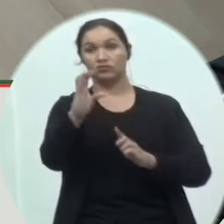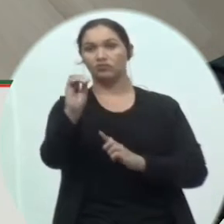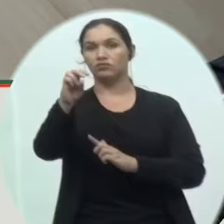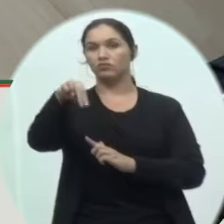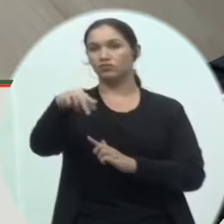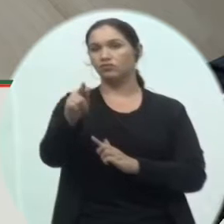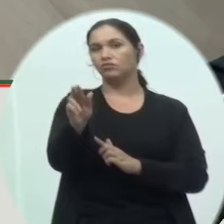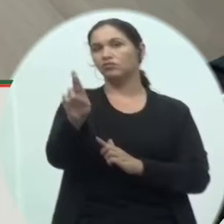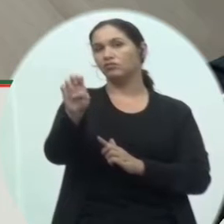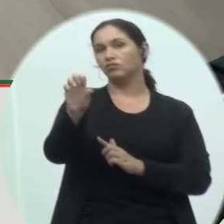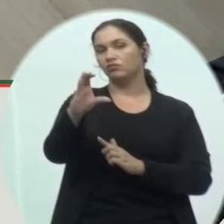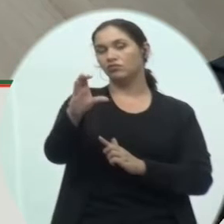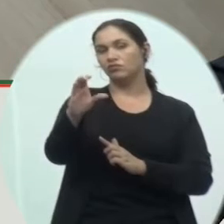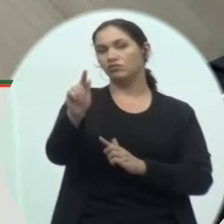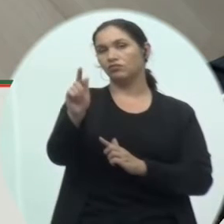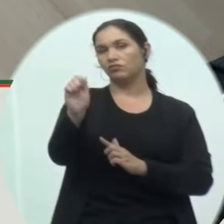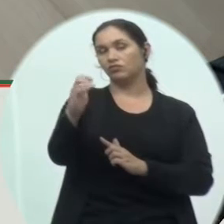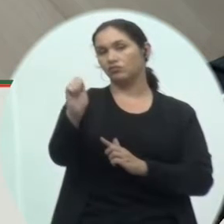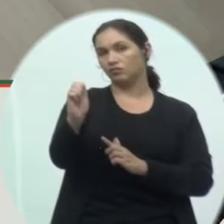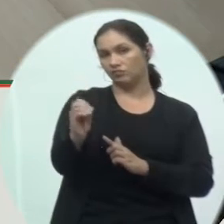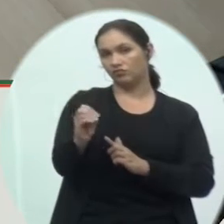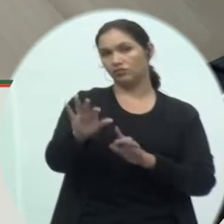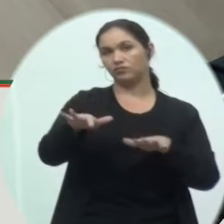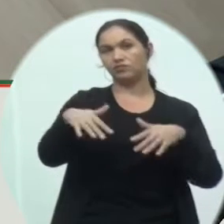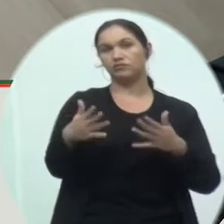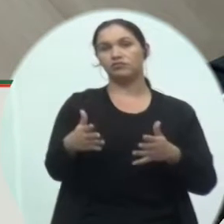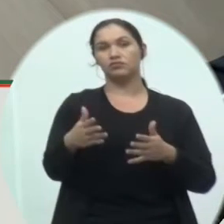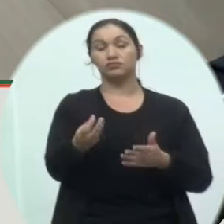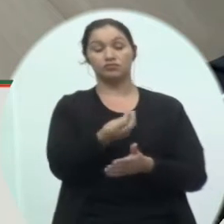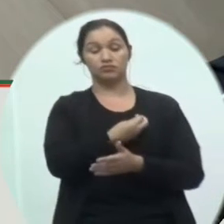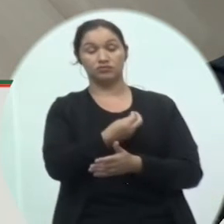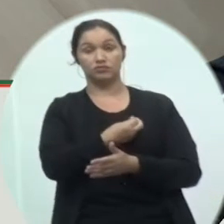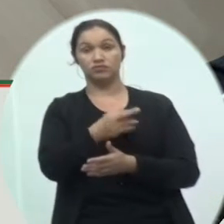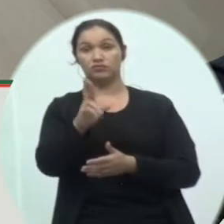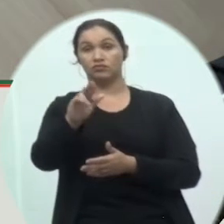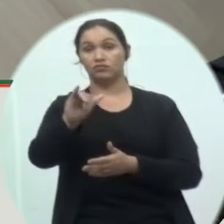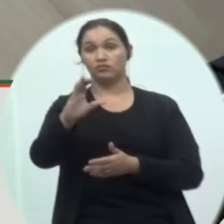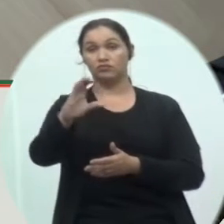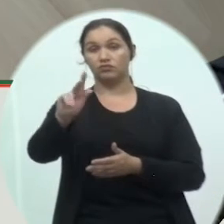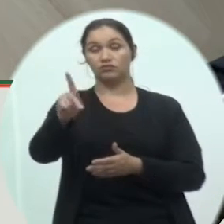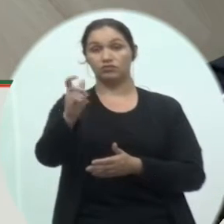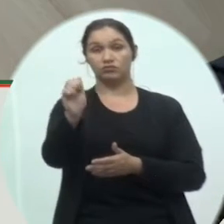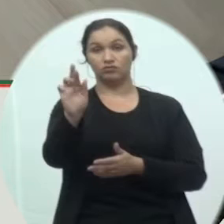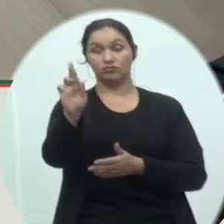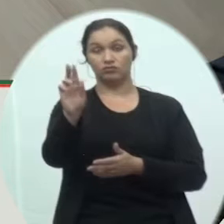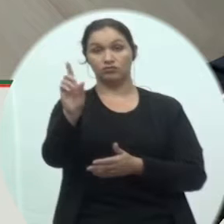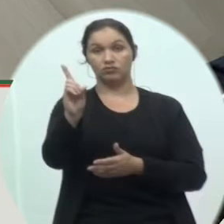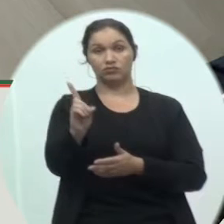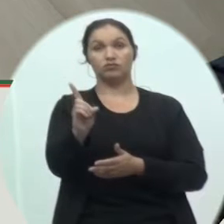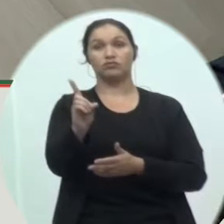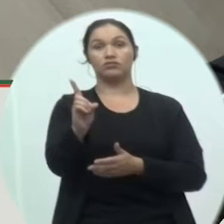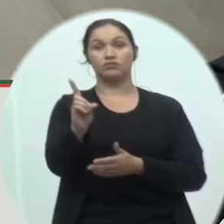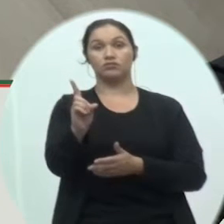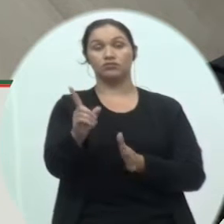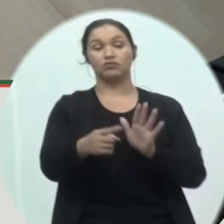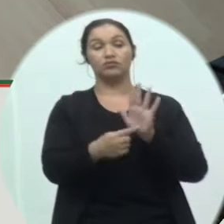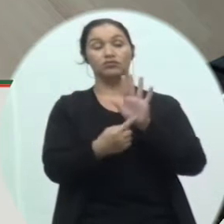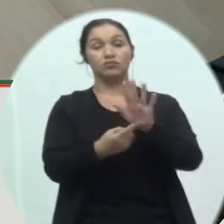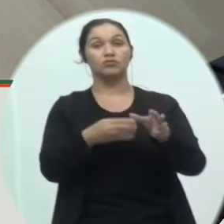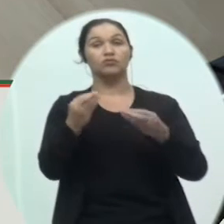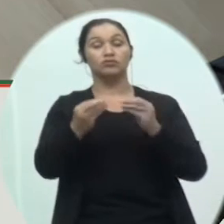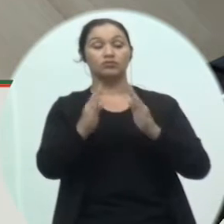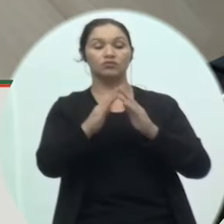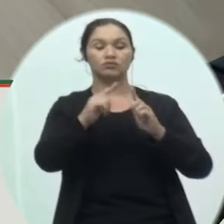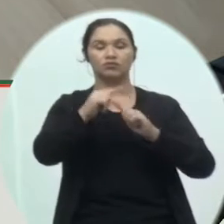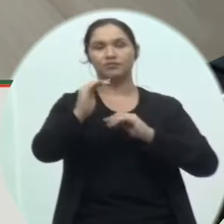Parece que para o presbitério de Florianópolis, a vinda de Richard Charles Smith gerou um progresso significativo na congregação, que